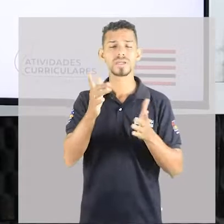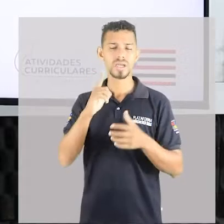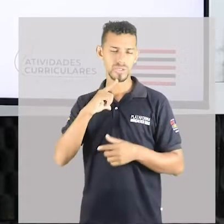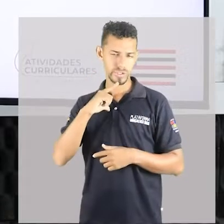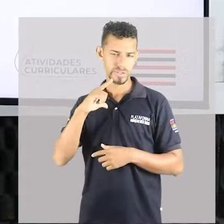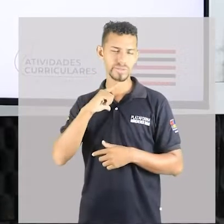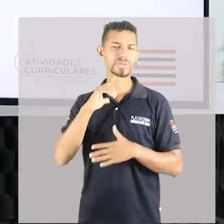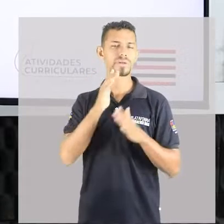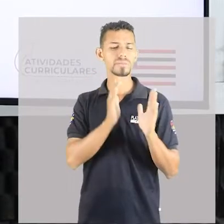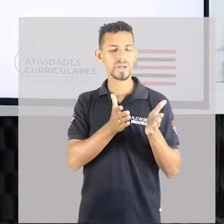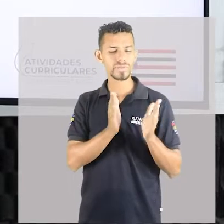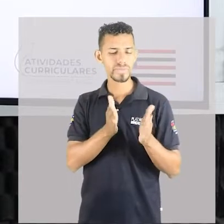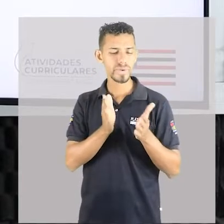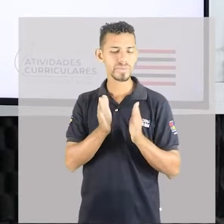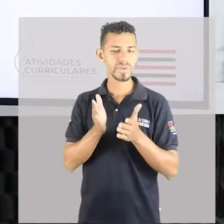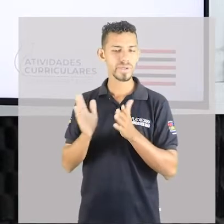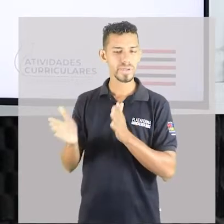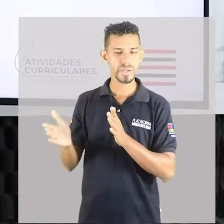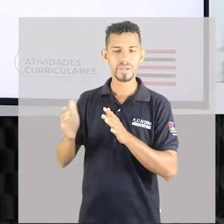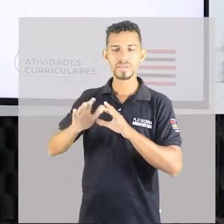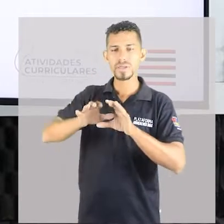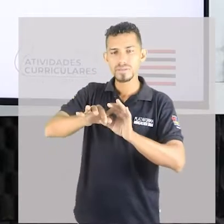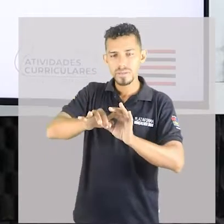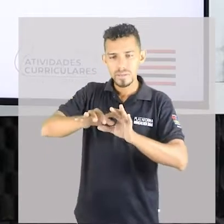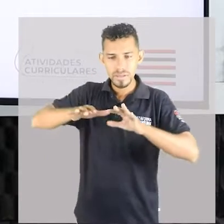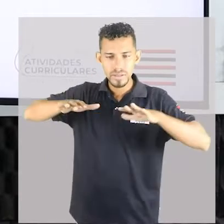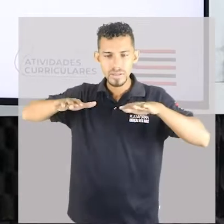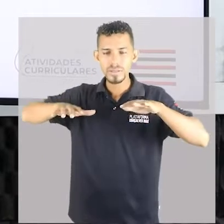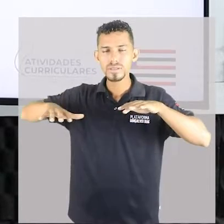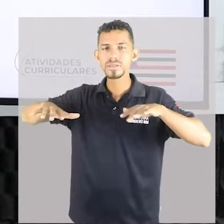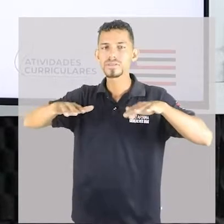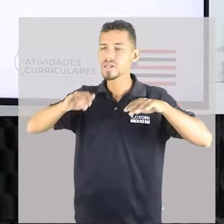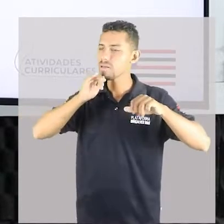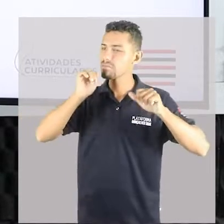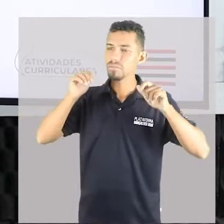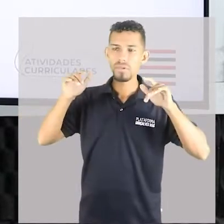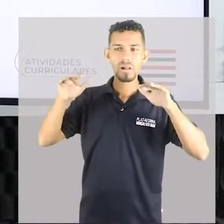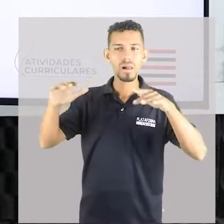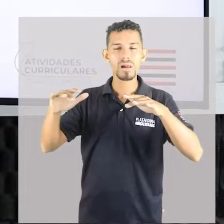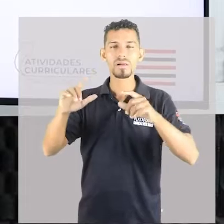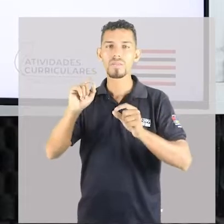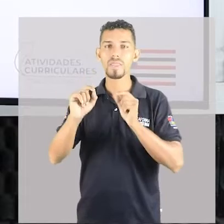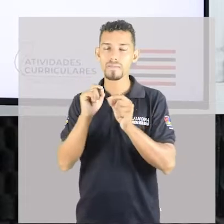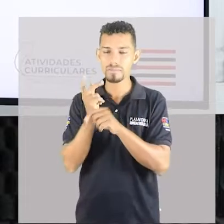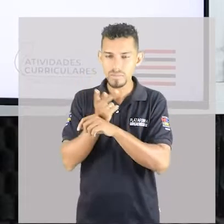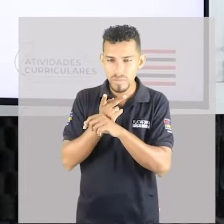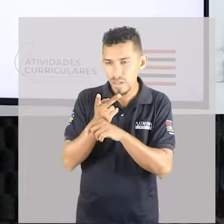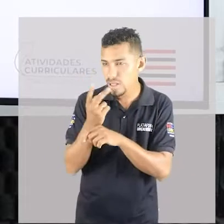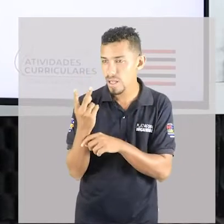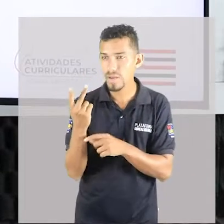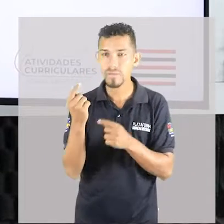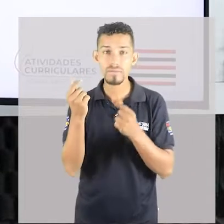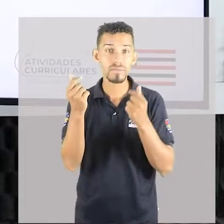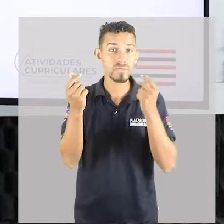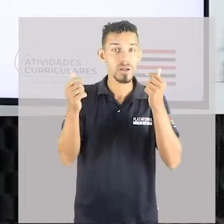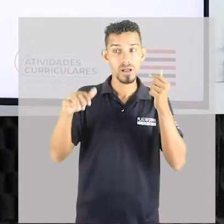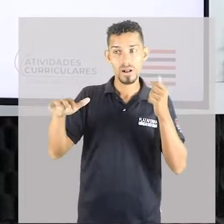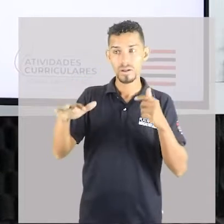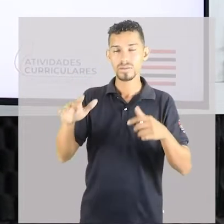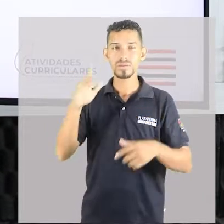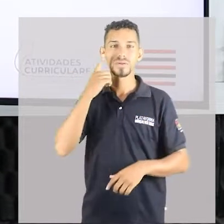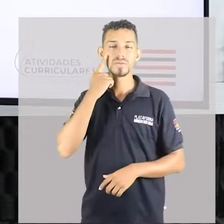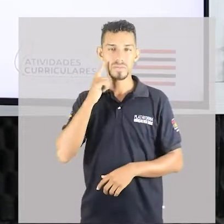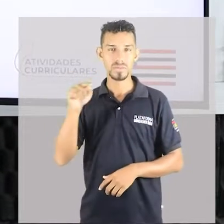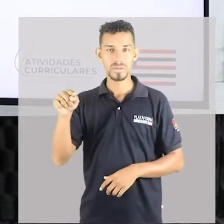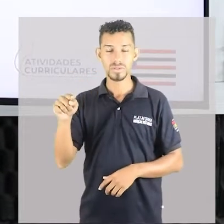tínhamos esse processo de expropriação lá de tudo aquilo que era valioso naquele continente. Inclusive das pessoas